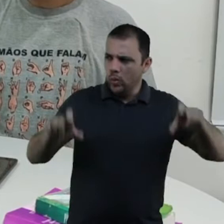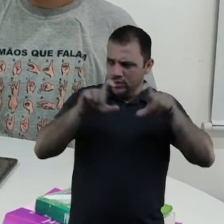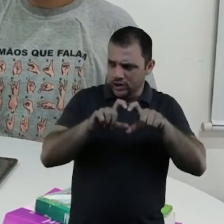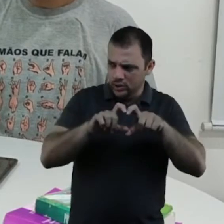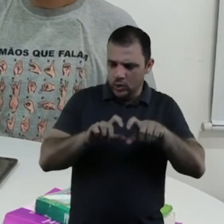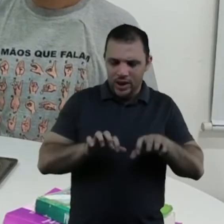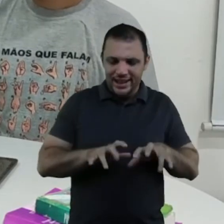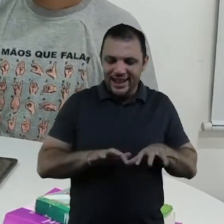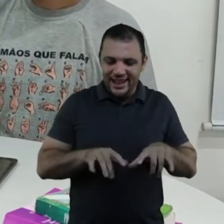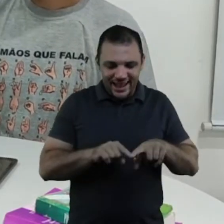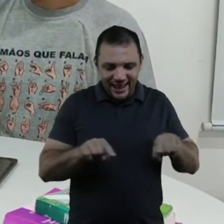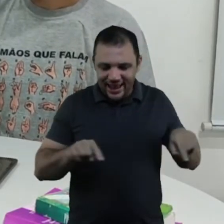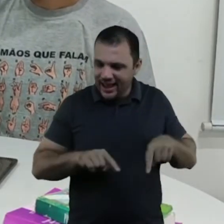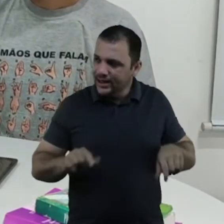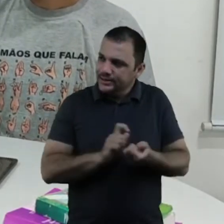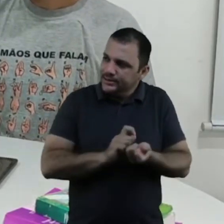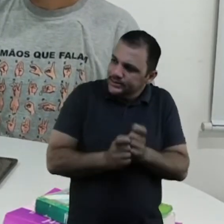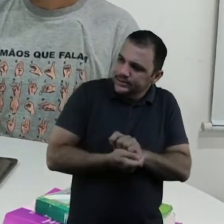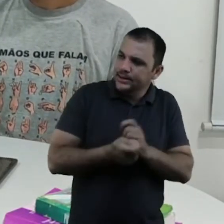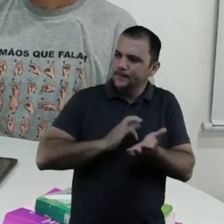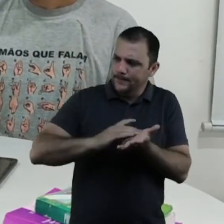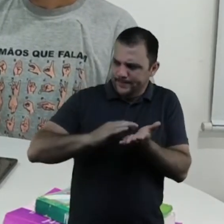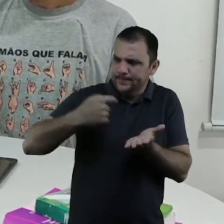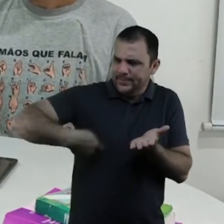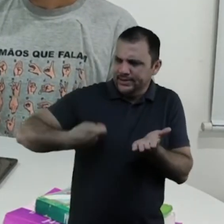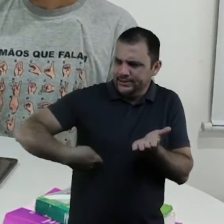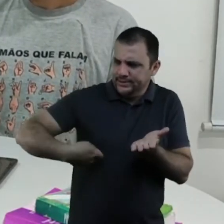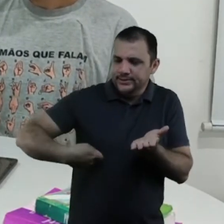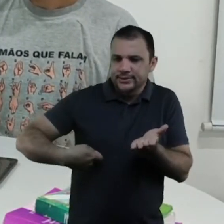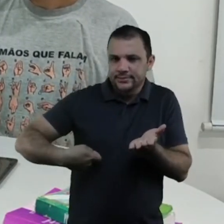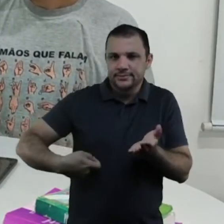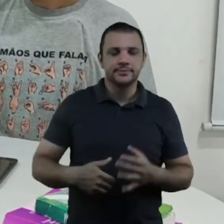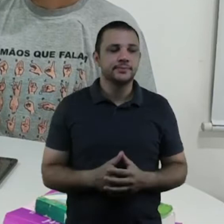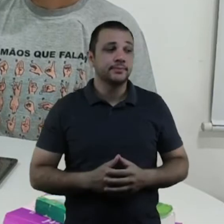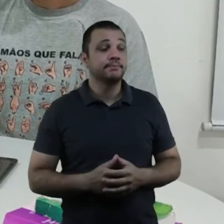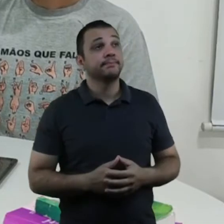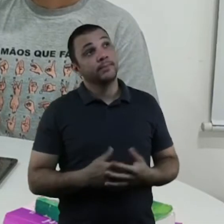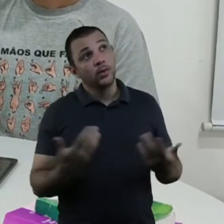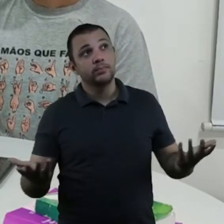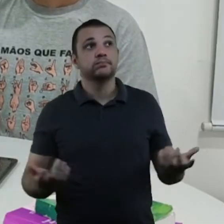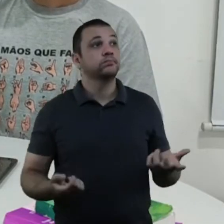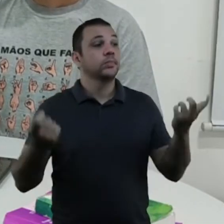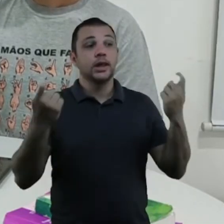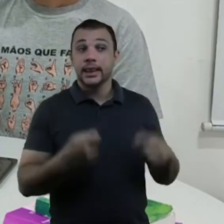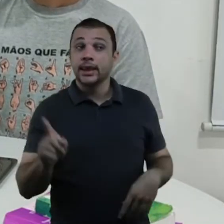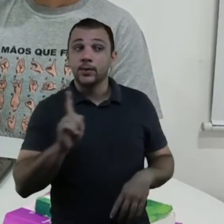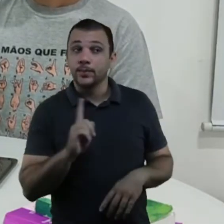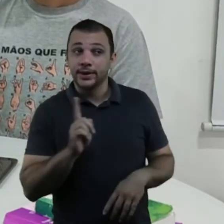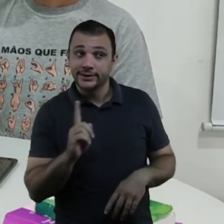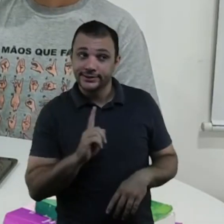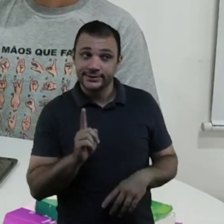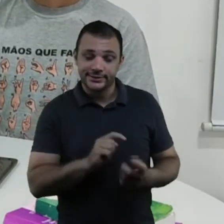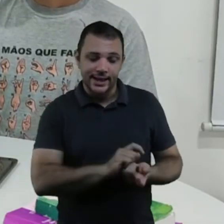teclado do computador para o Braille? Bem, como nós já vimos, não